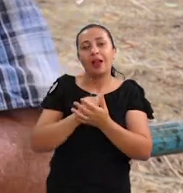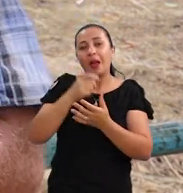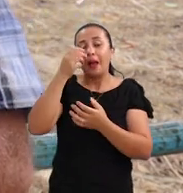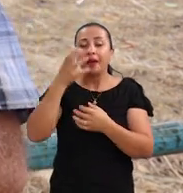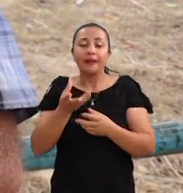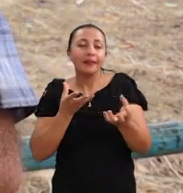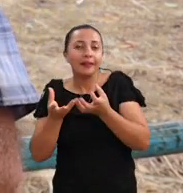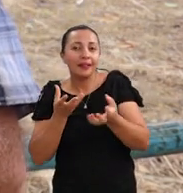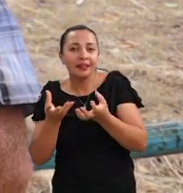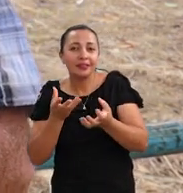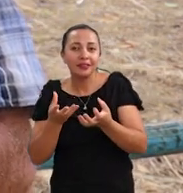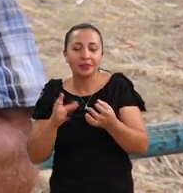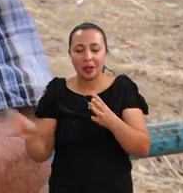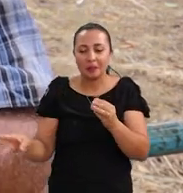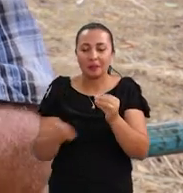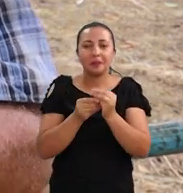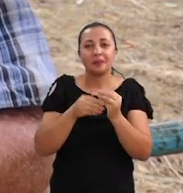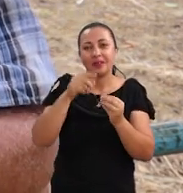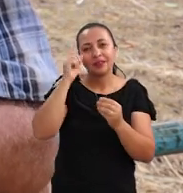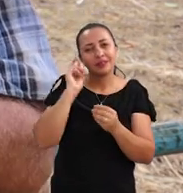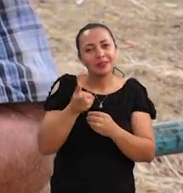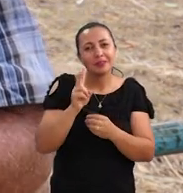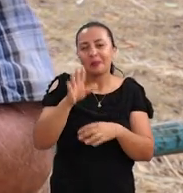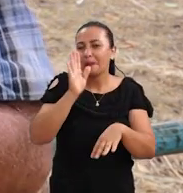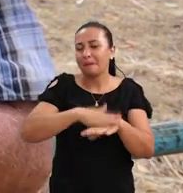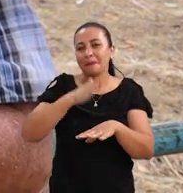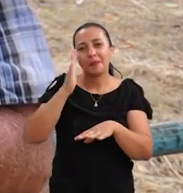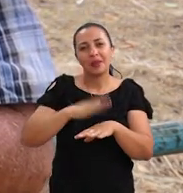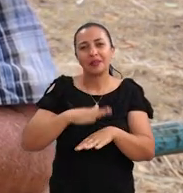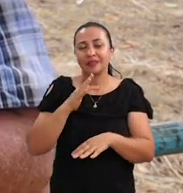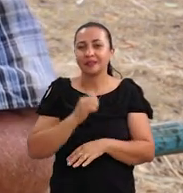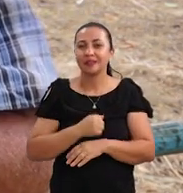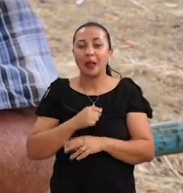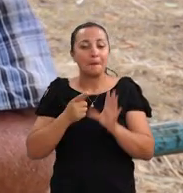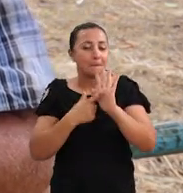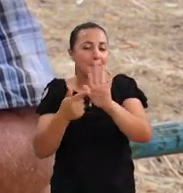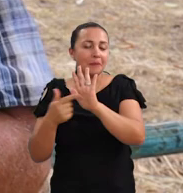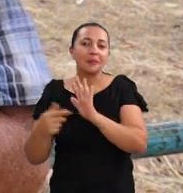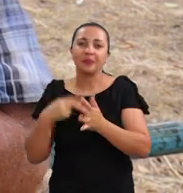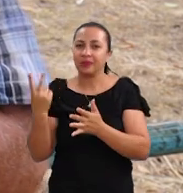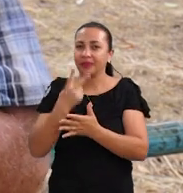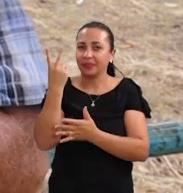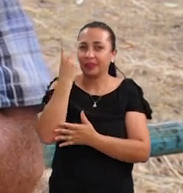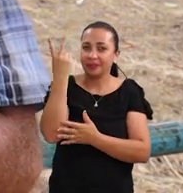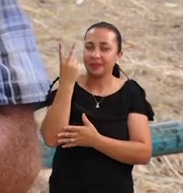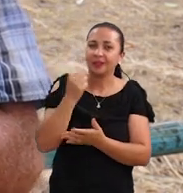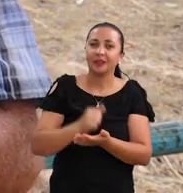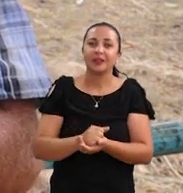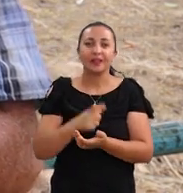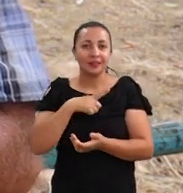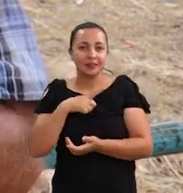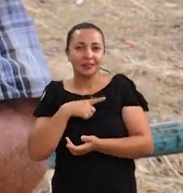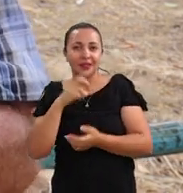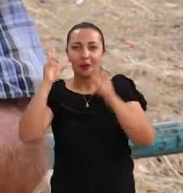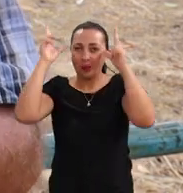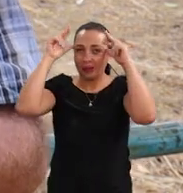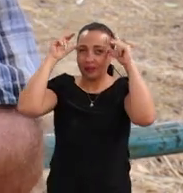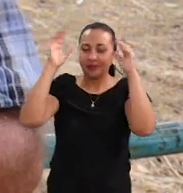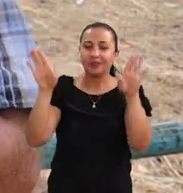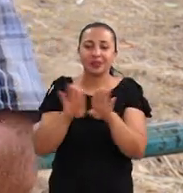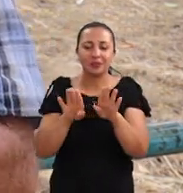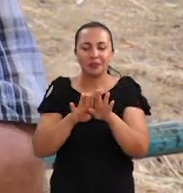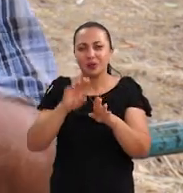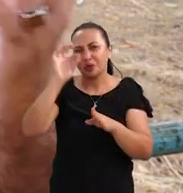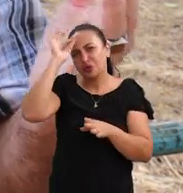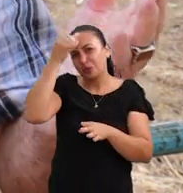tá? Querendo implementar cada vez mais, enfim, mostrar esse valor, né, de que tem o